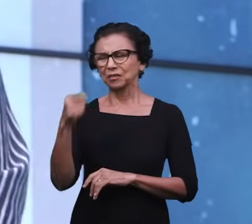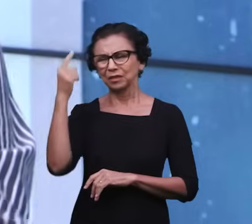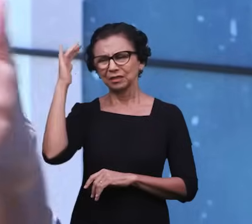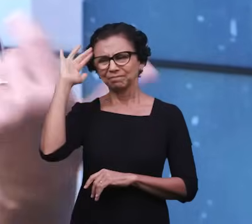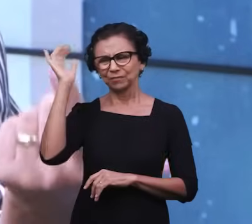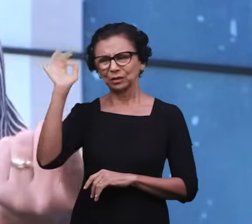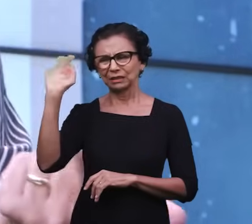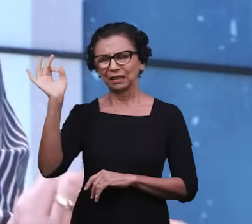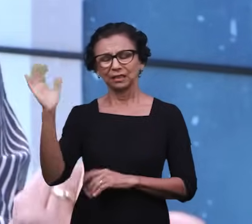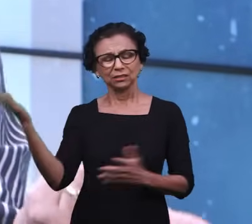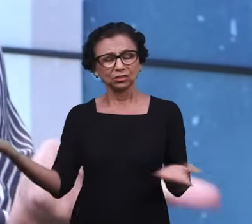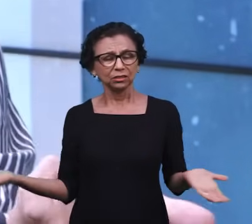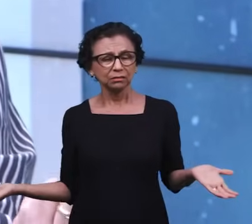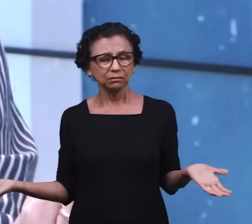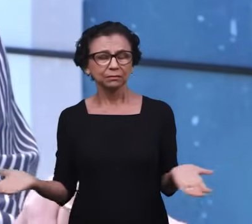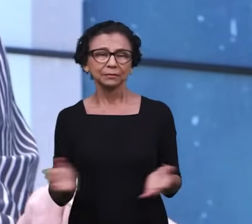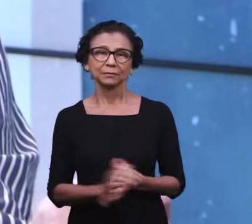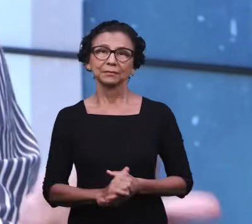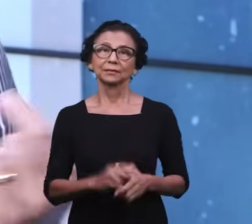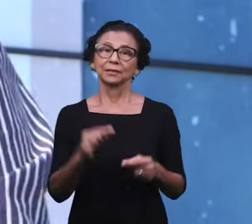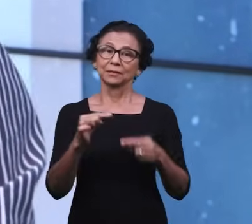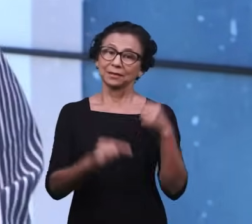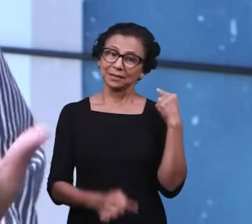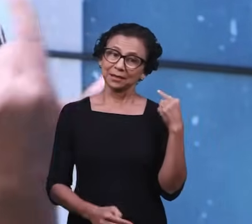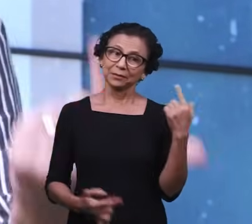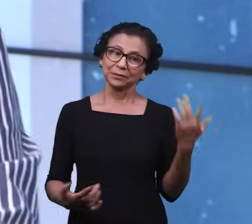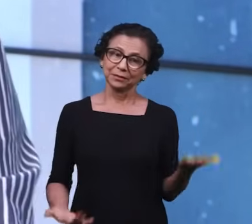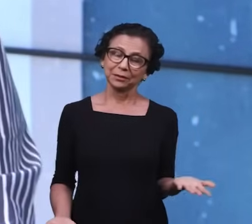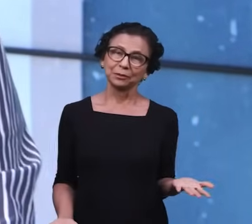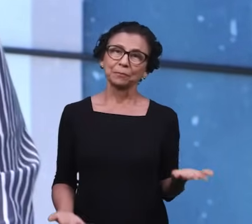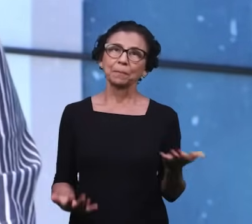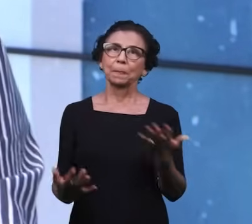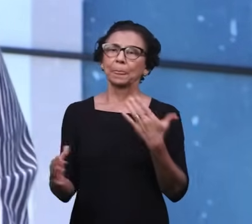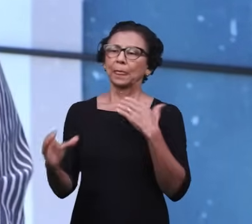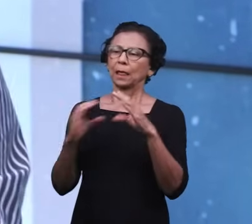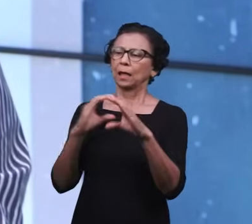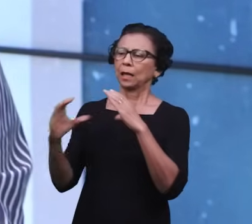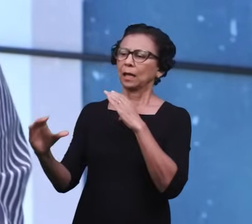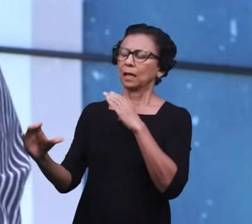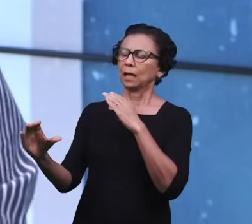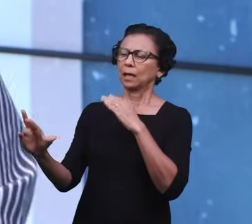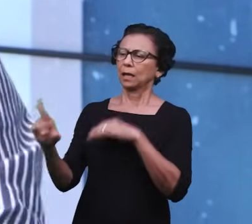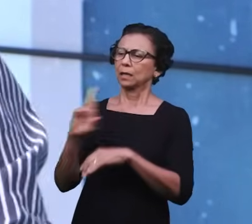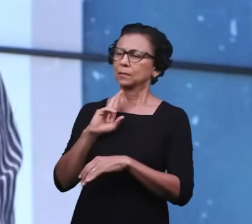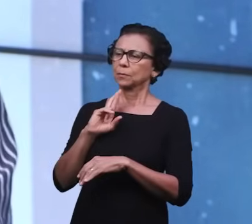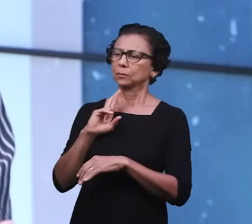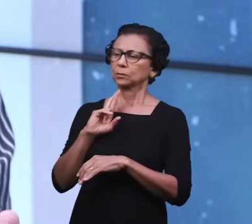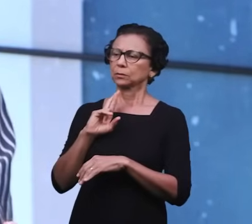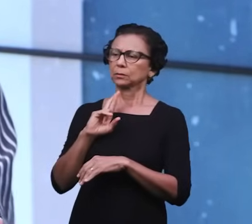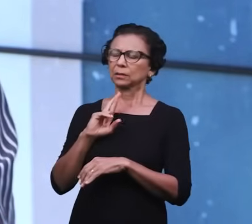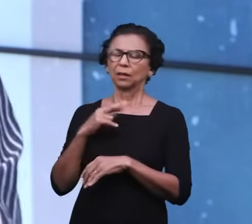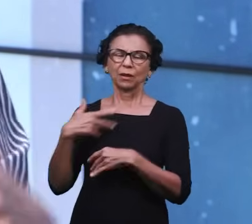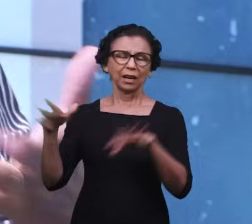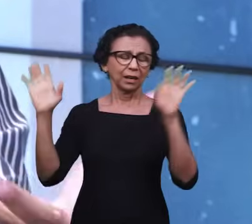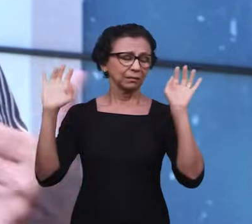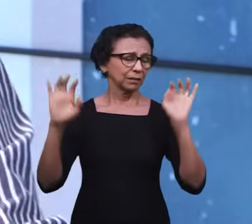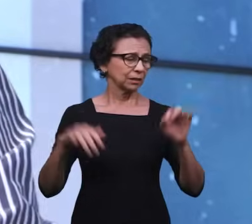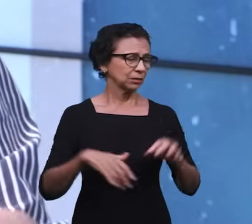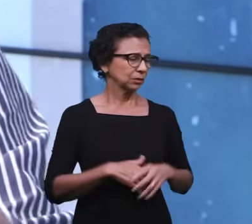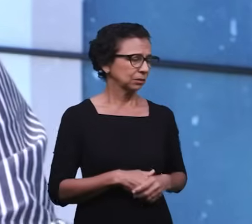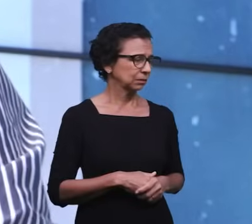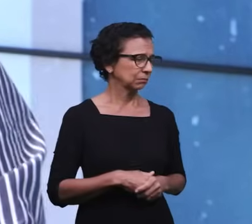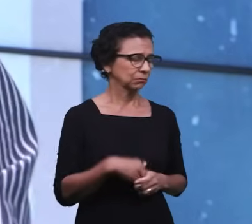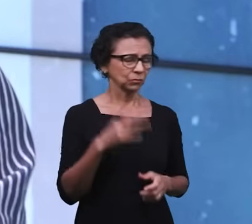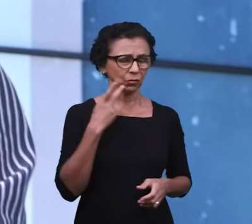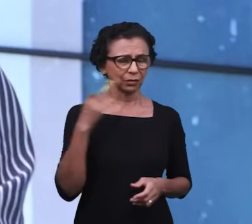aprender. Então, esse é um grande desafio também. Uhum. Eu tento me comunicar com ele não se comunica comigo, eu não tento mais. Às vezes um